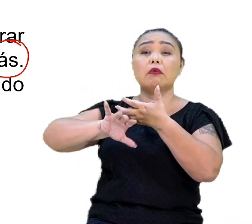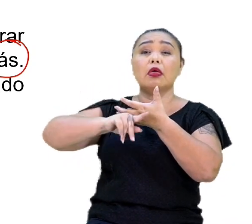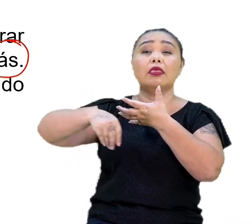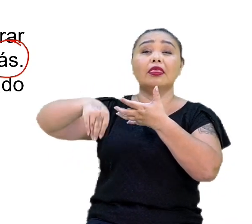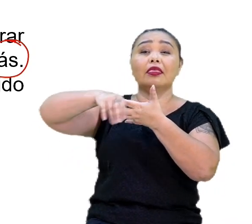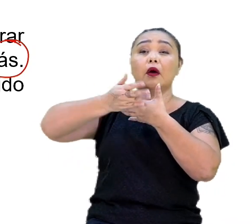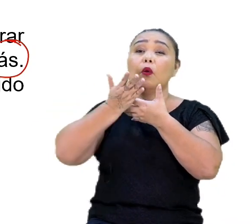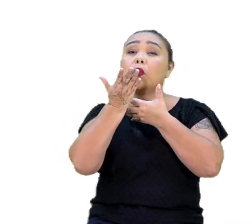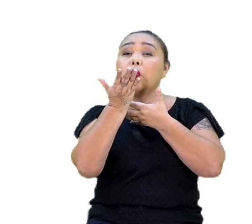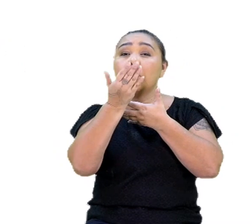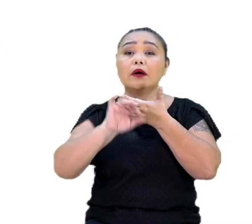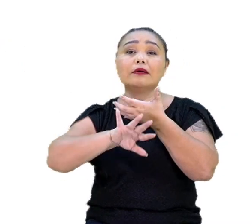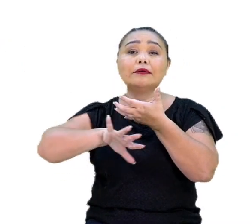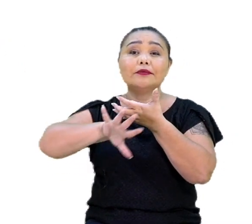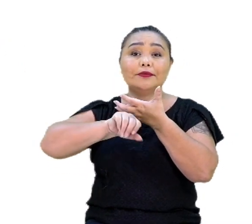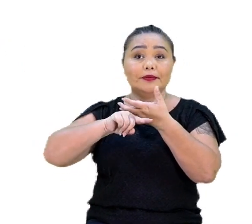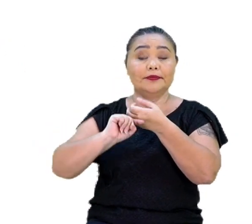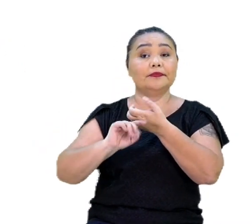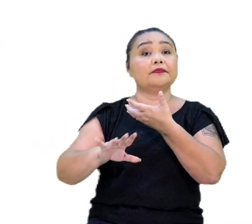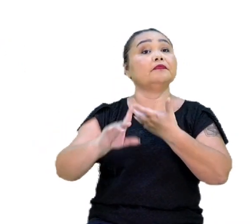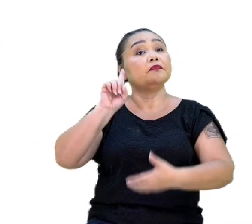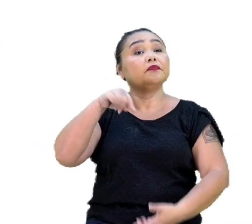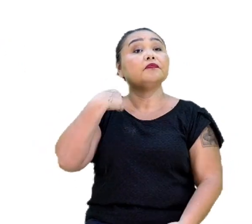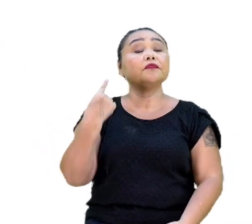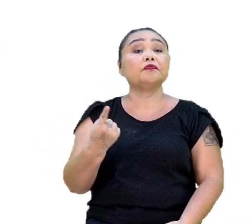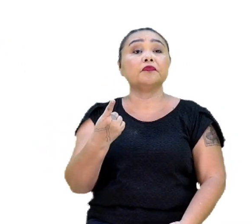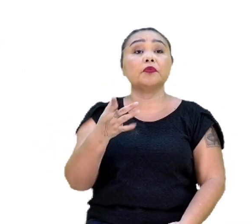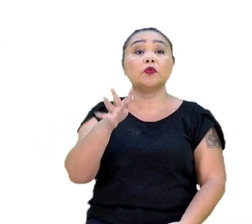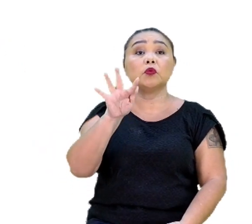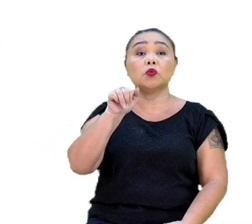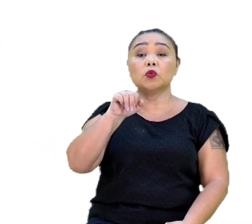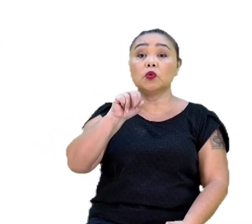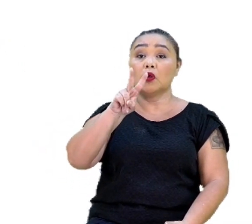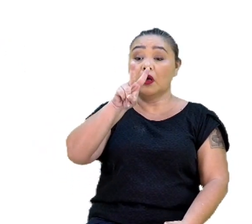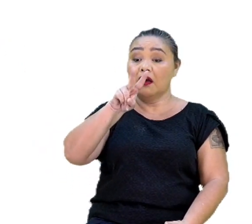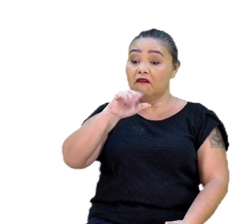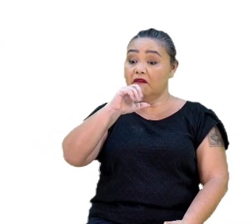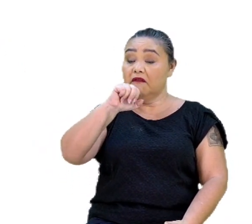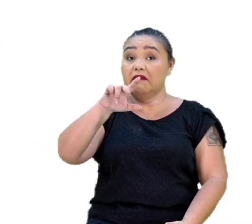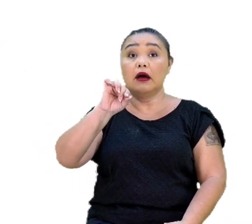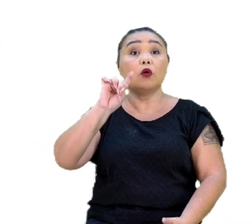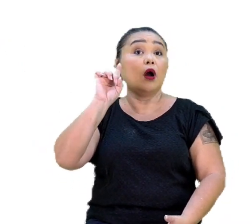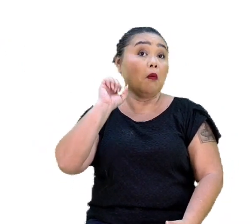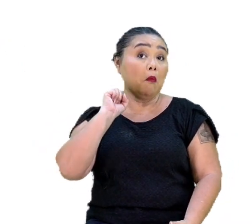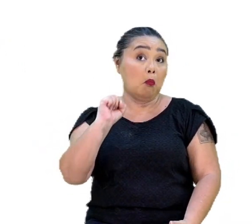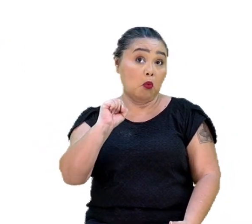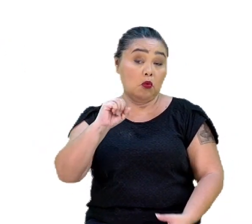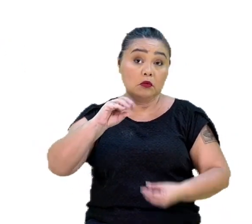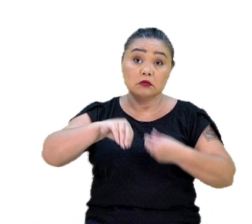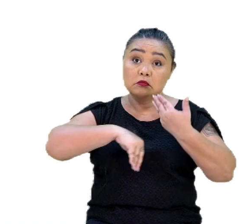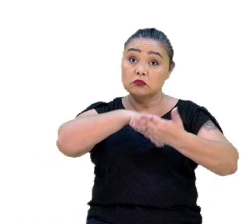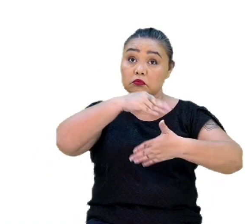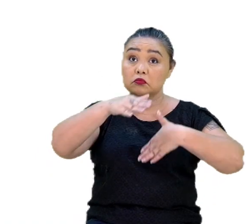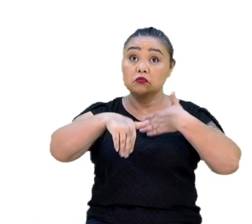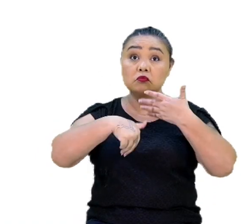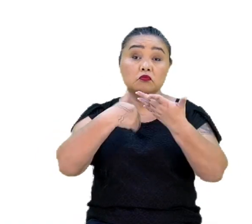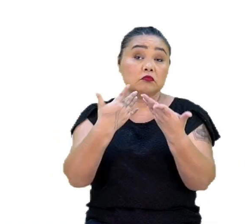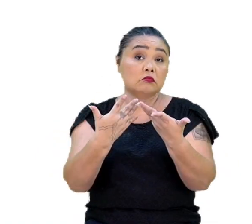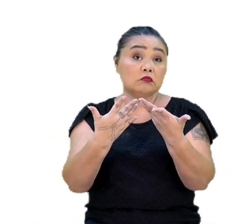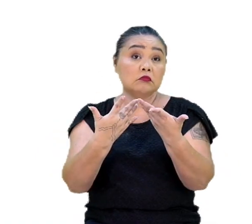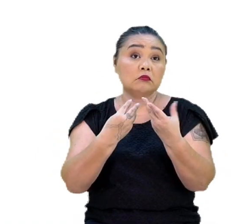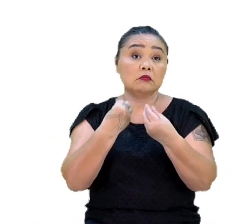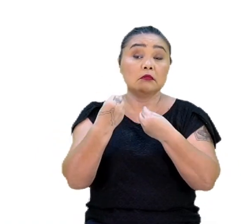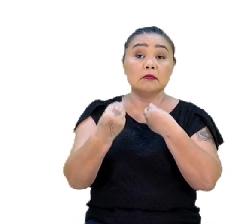do aspirador. A filtração a vácuo, ela pode ser um processo que a gente diz que é um modo